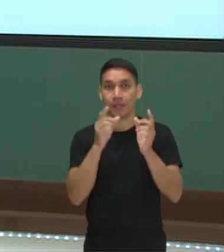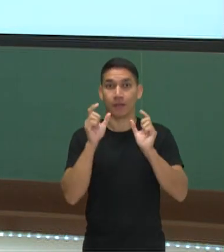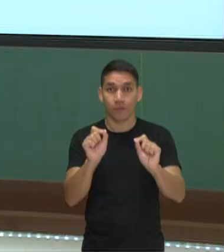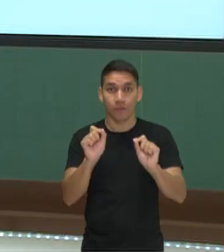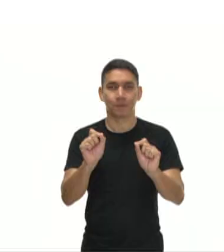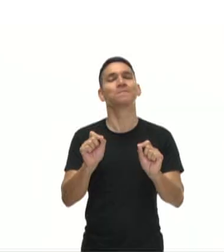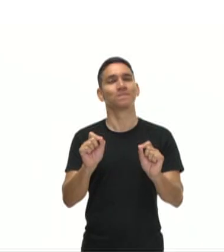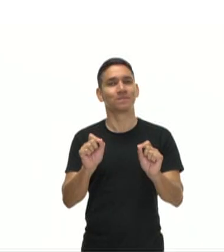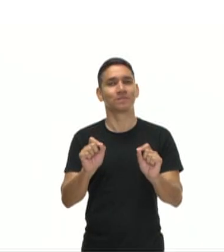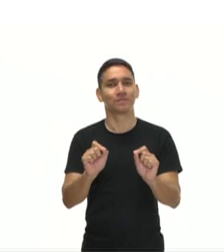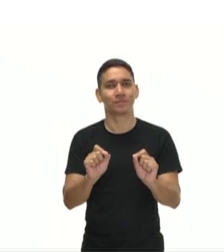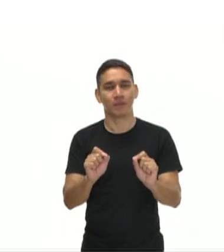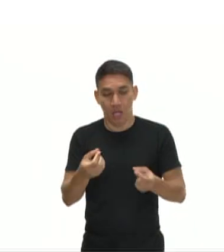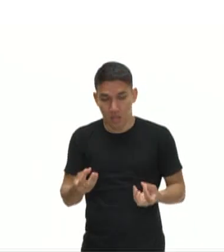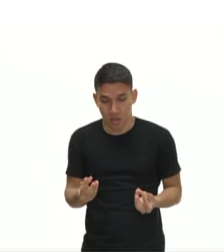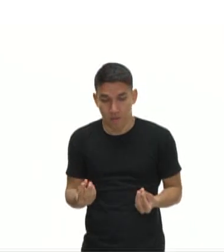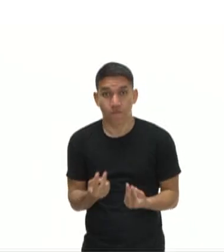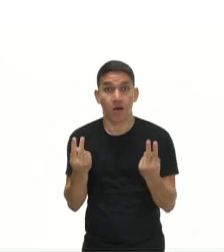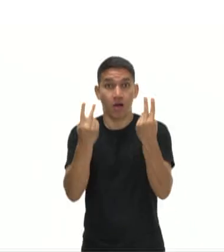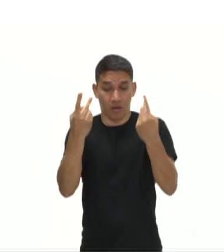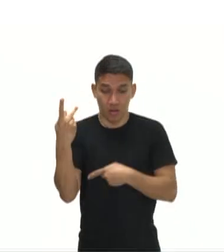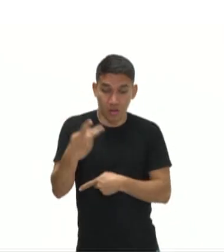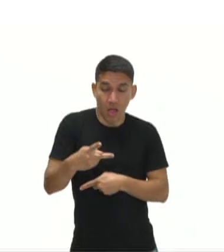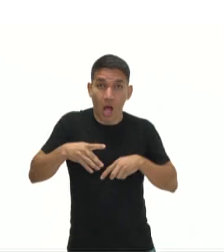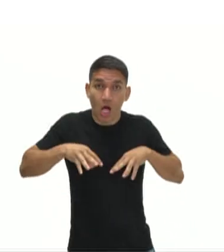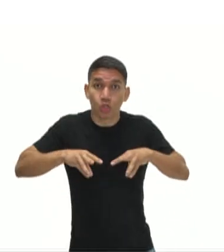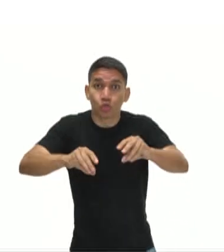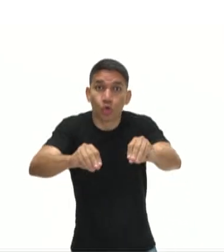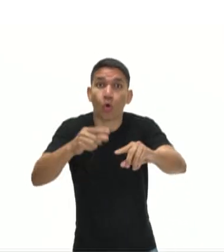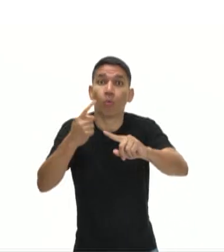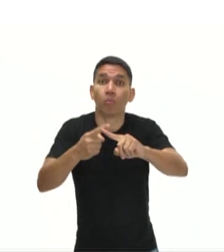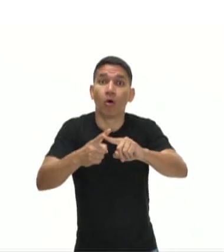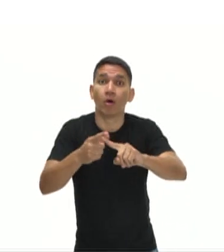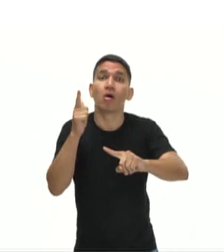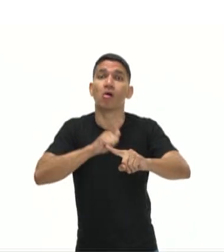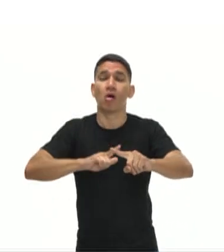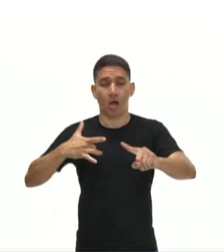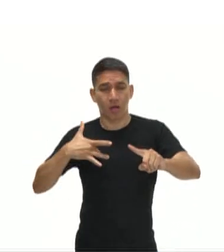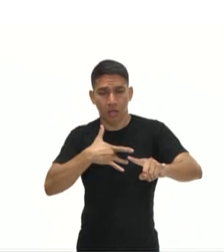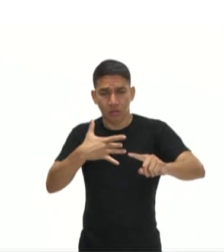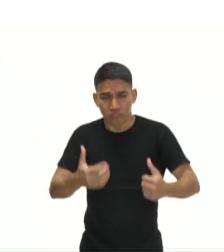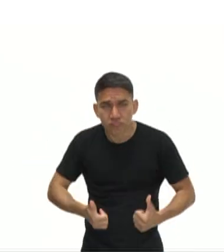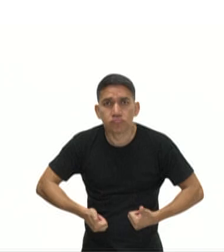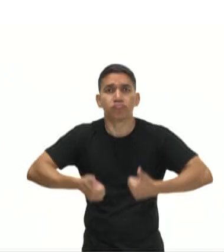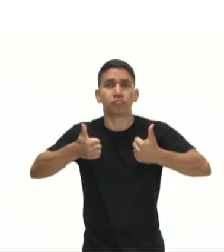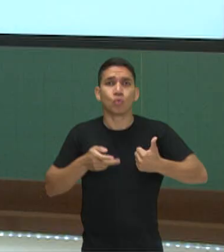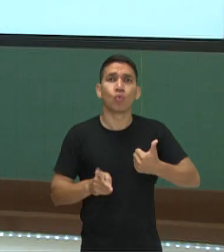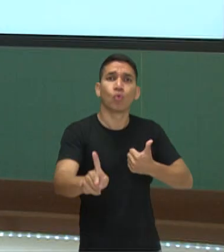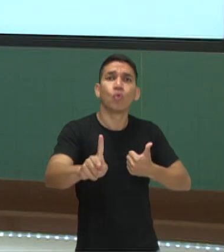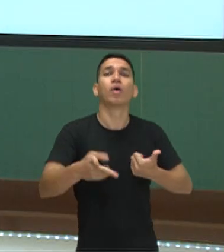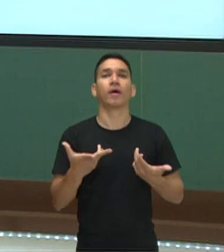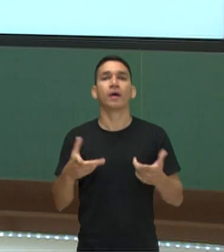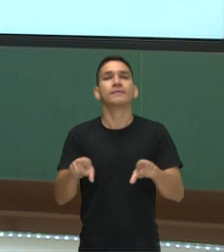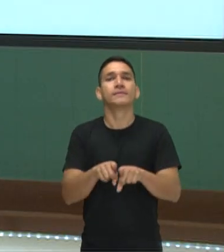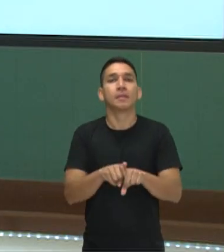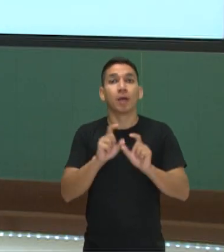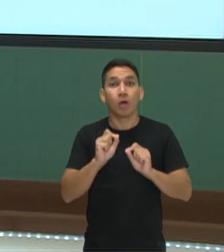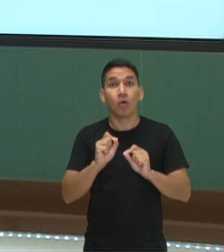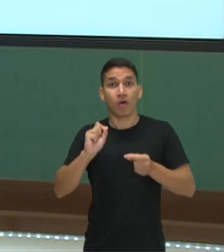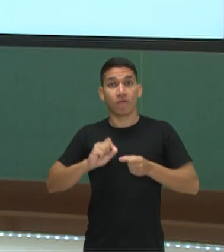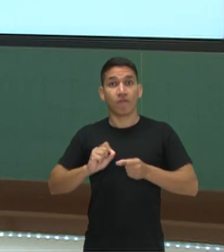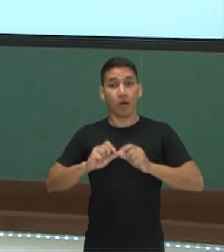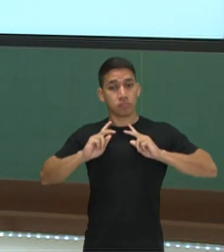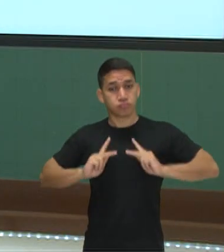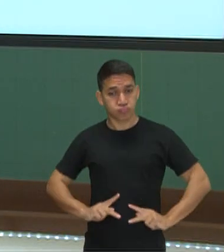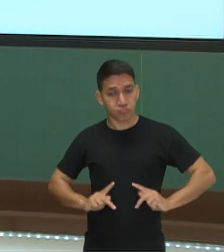é valorizar o solo como um elemento de sustento da vida na Terra, além de promover atitudes